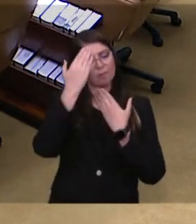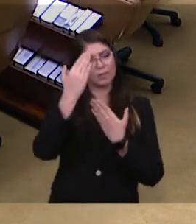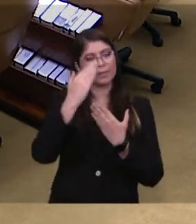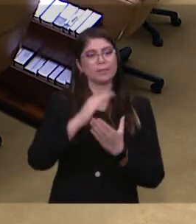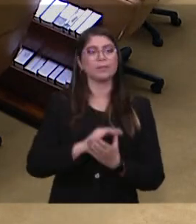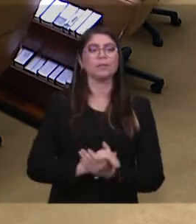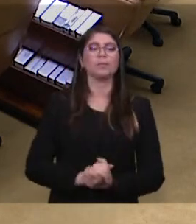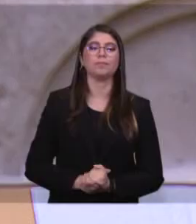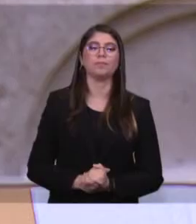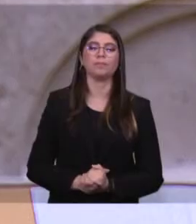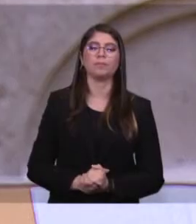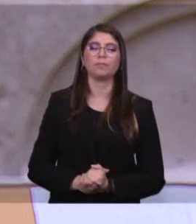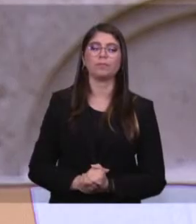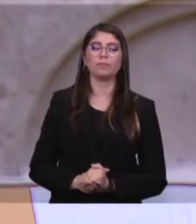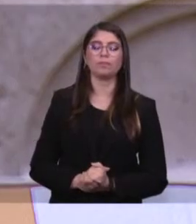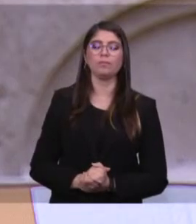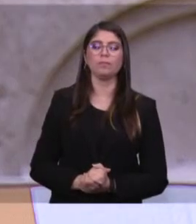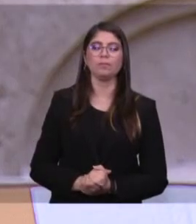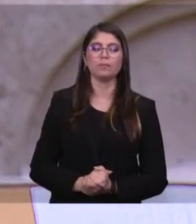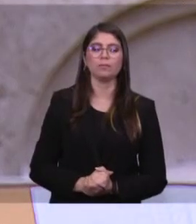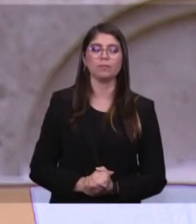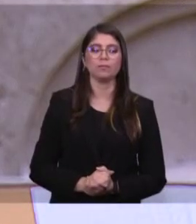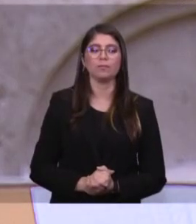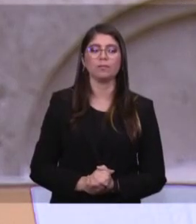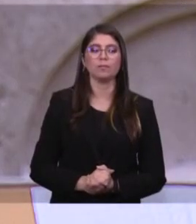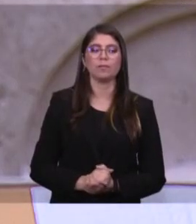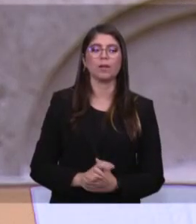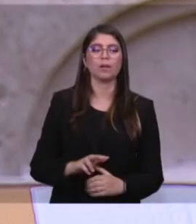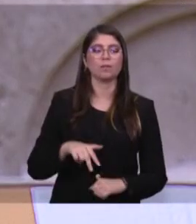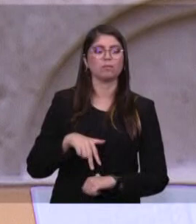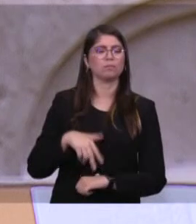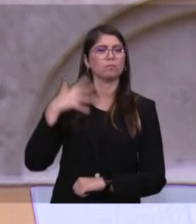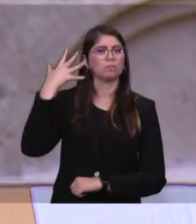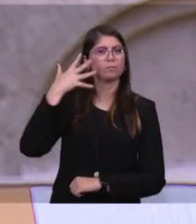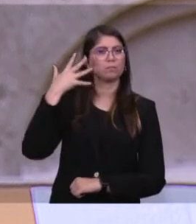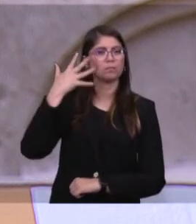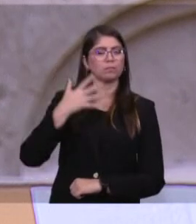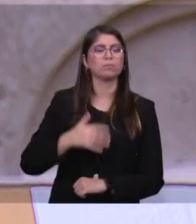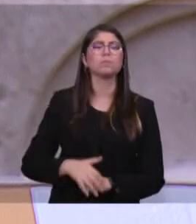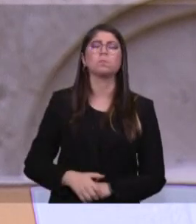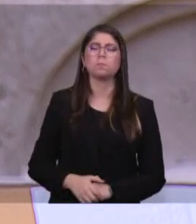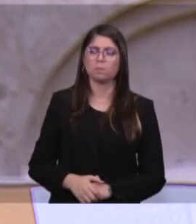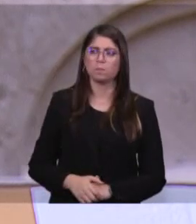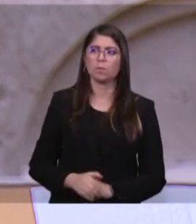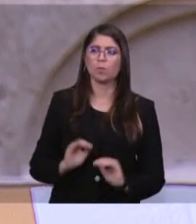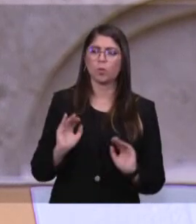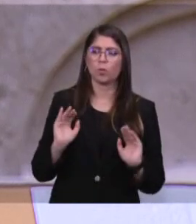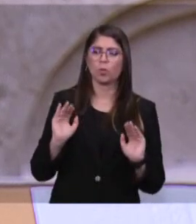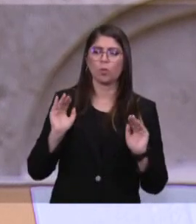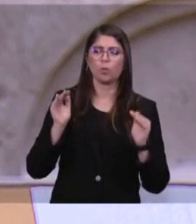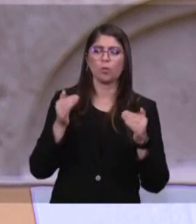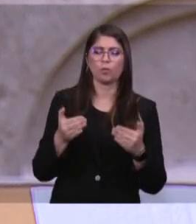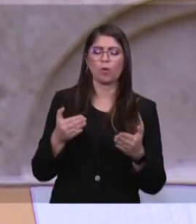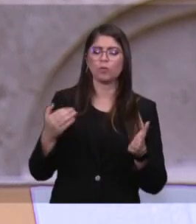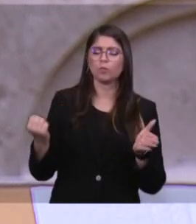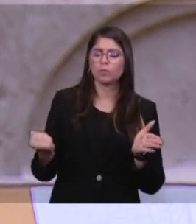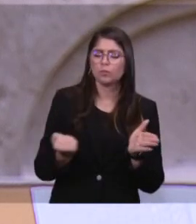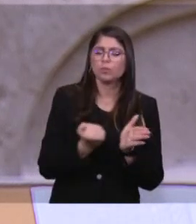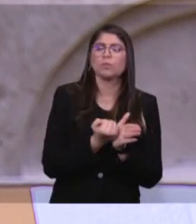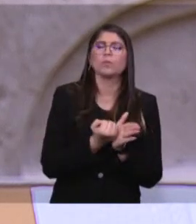Cleucio Santos Nunes, que faz uma sustentação com foco no